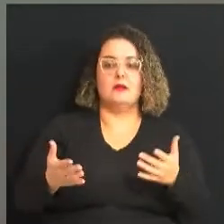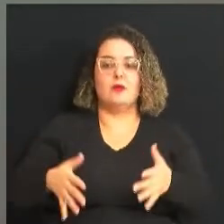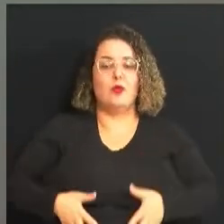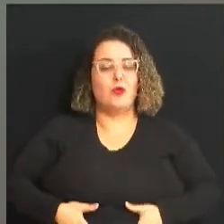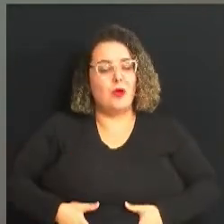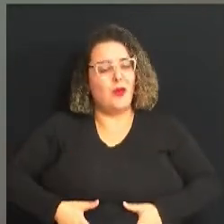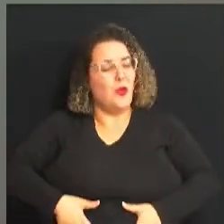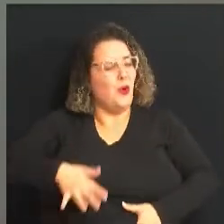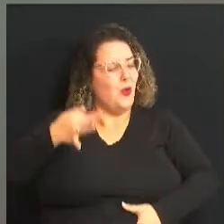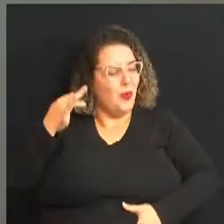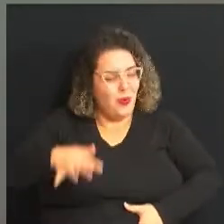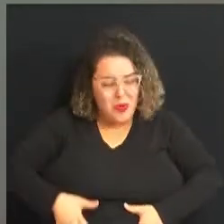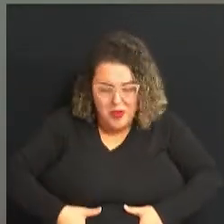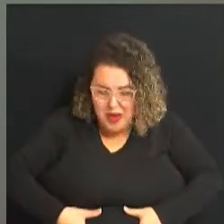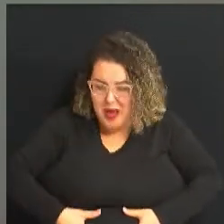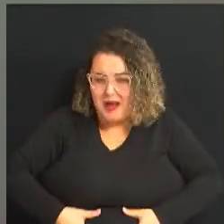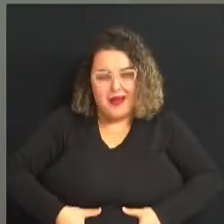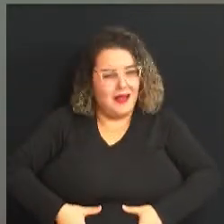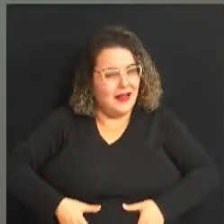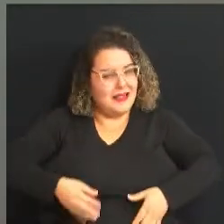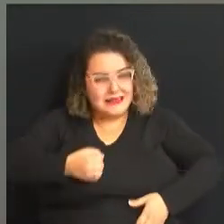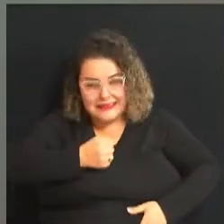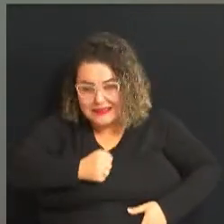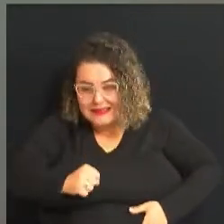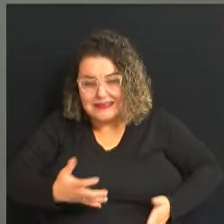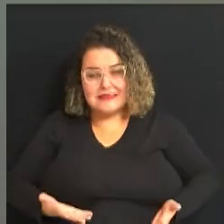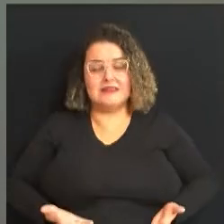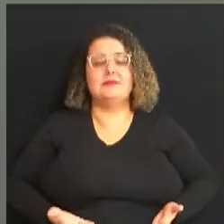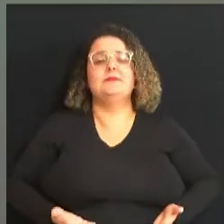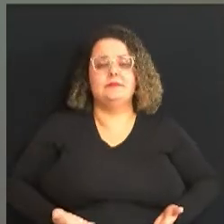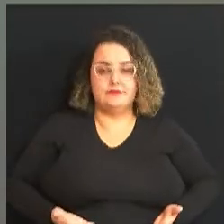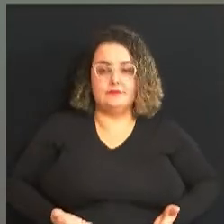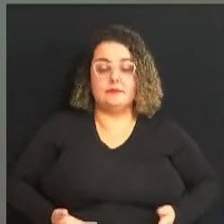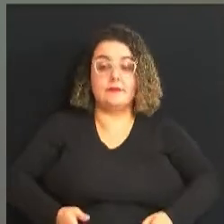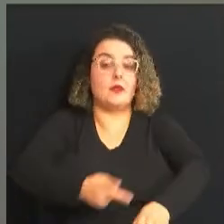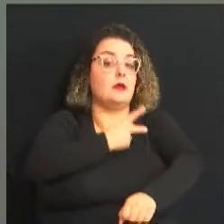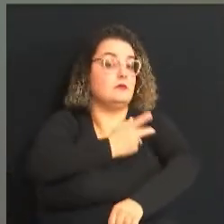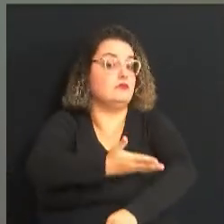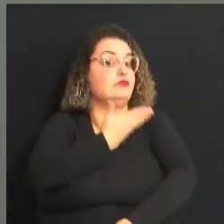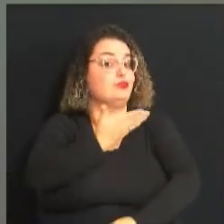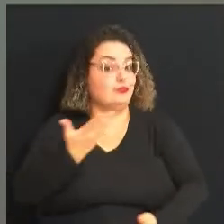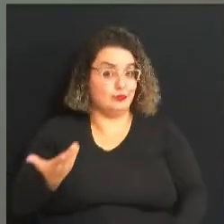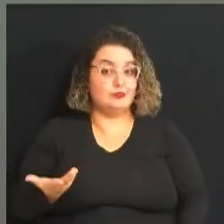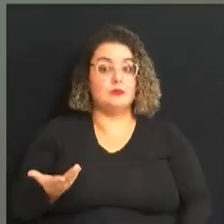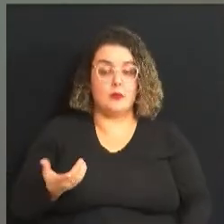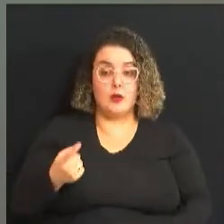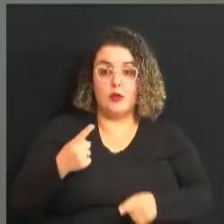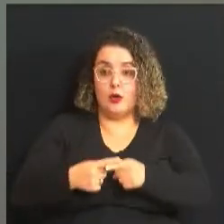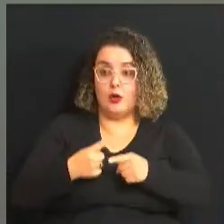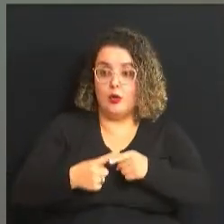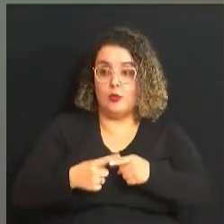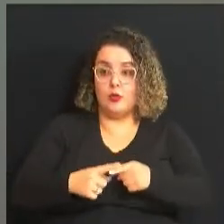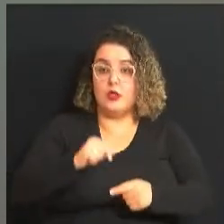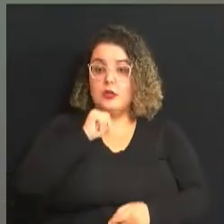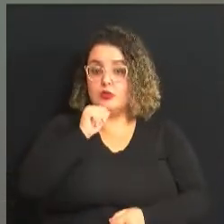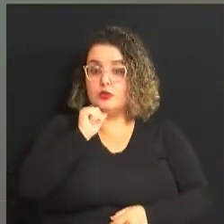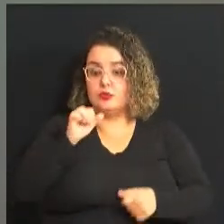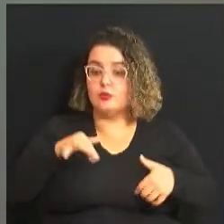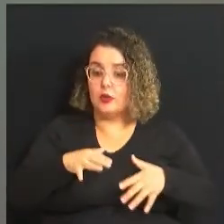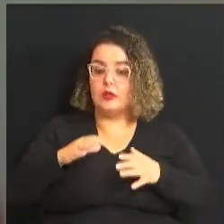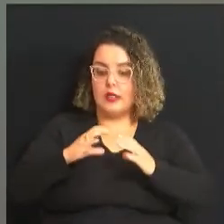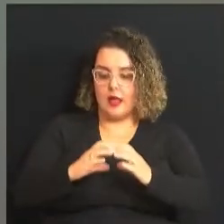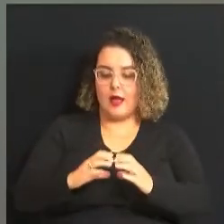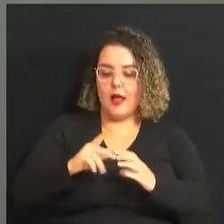da hora, tem mais risco dela desenvolver também pressão alta, porque o fluxo sanguíneo ali da placenta pode